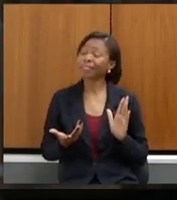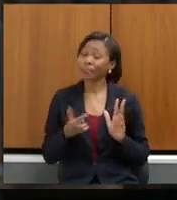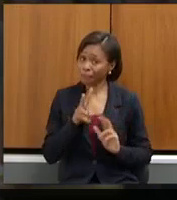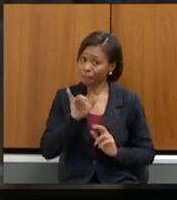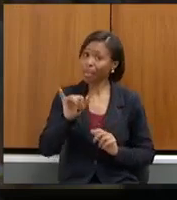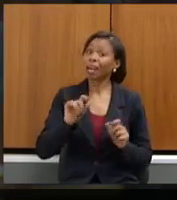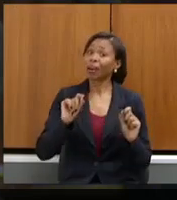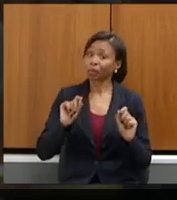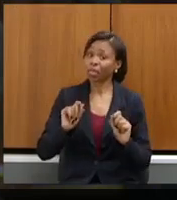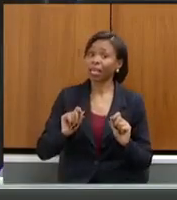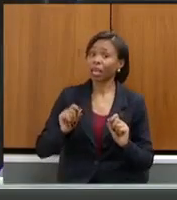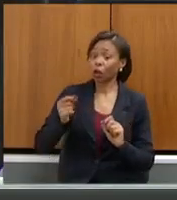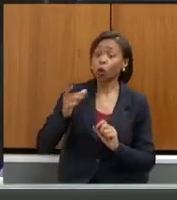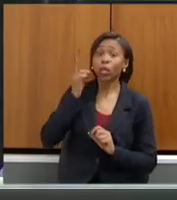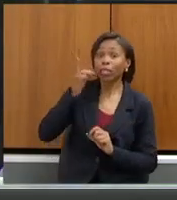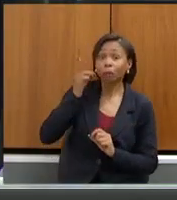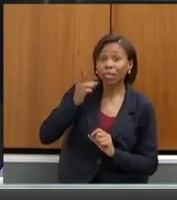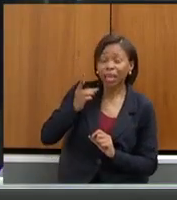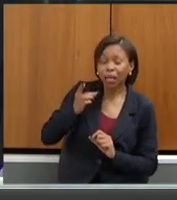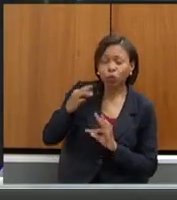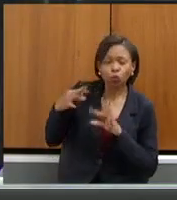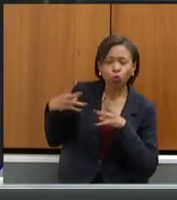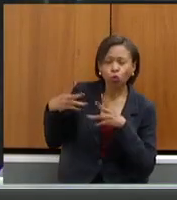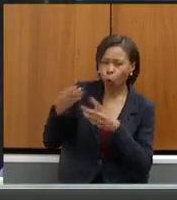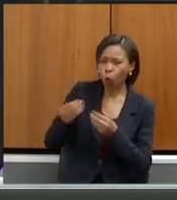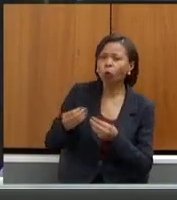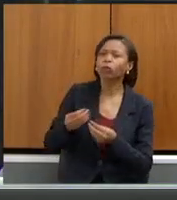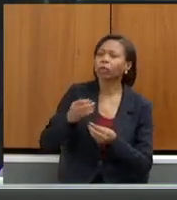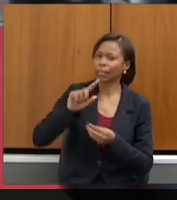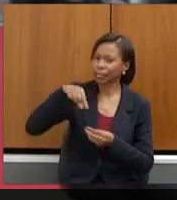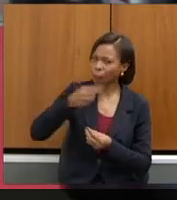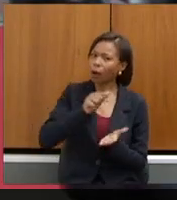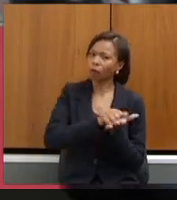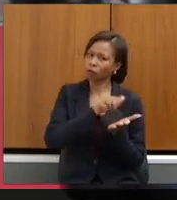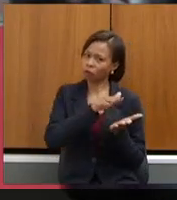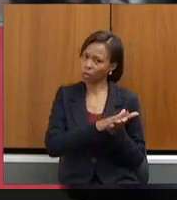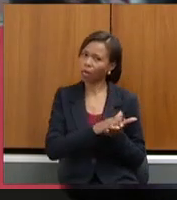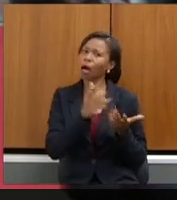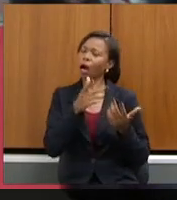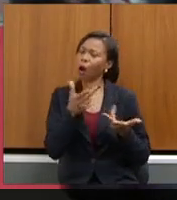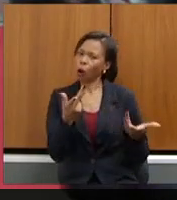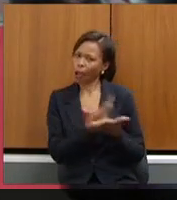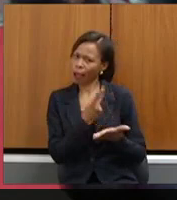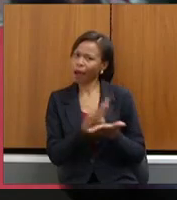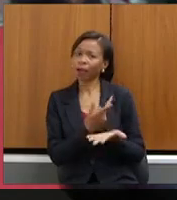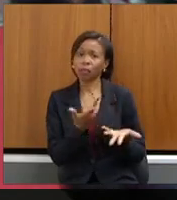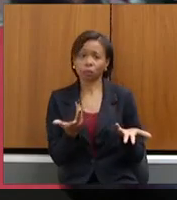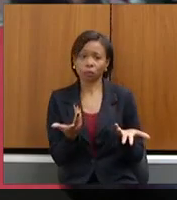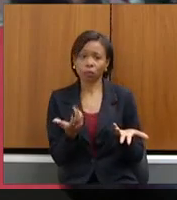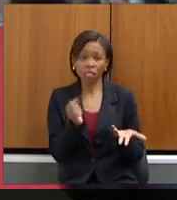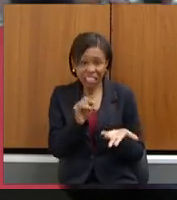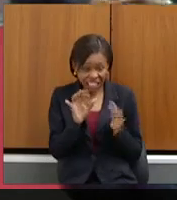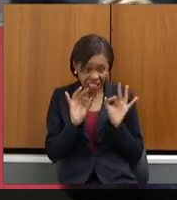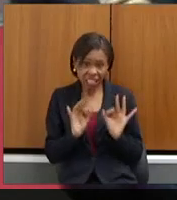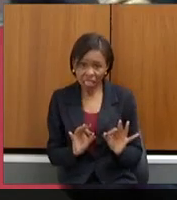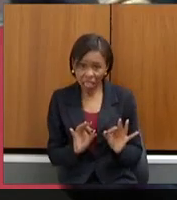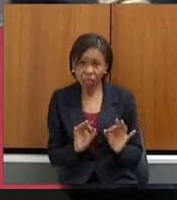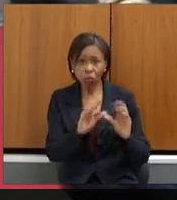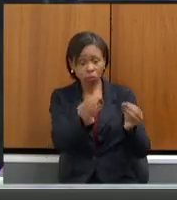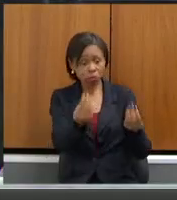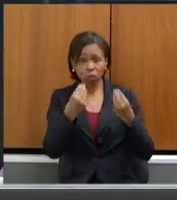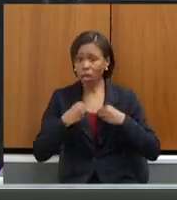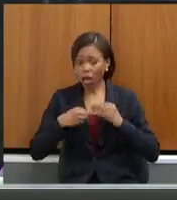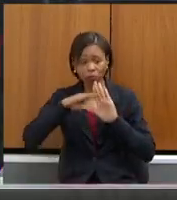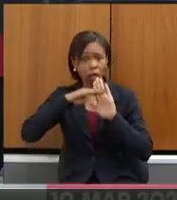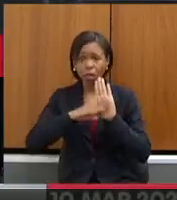em todos os 77 Deputados o que deve ter coisa errada porque senão aceitaria aqui na mão de cada